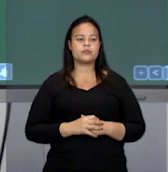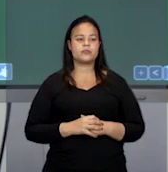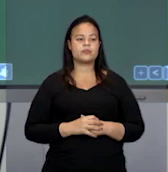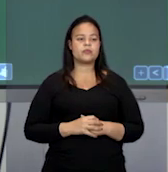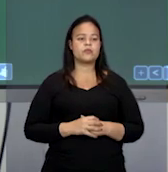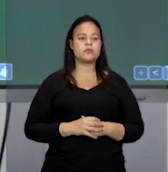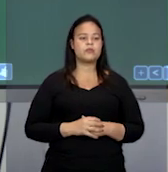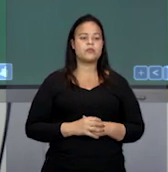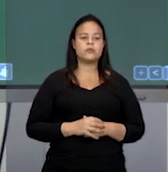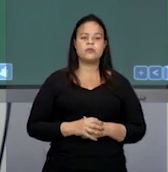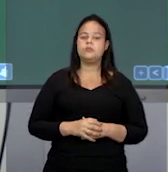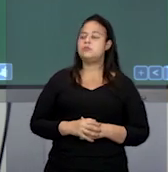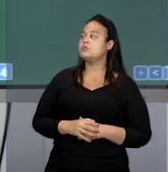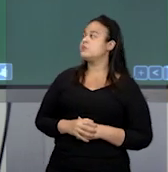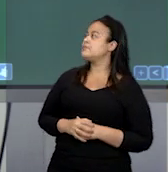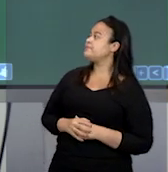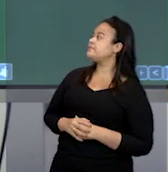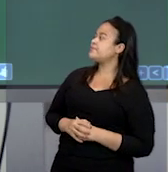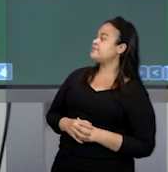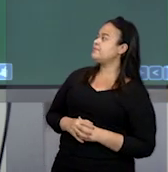Então, ó.